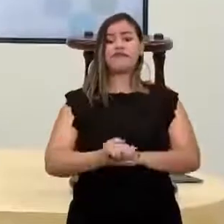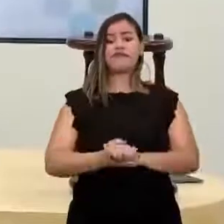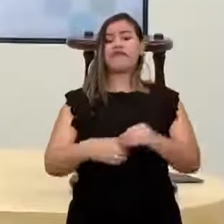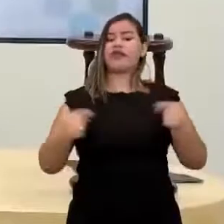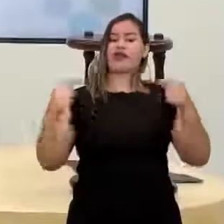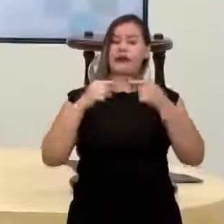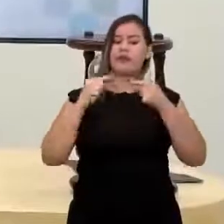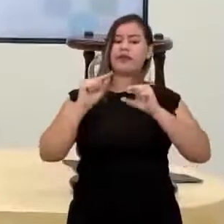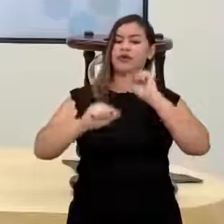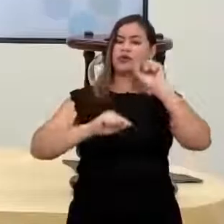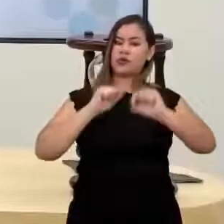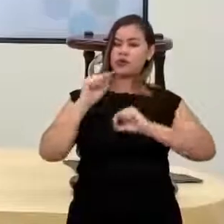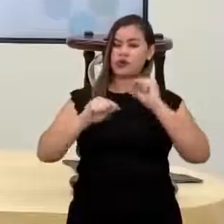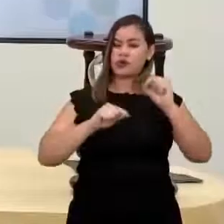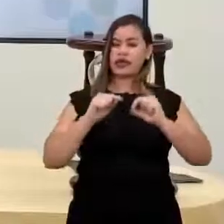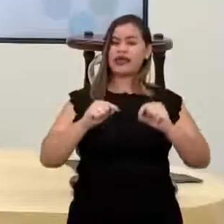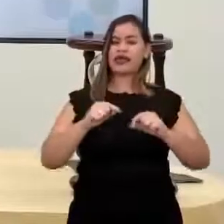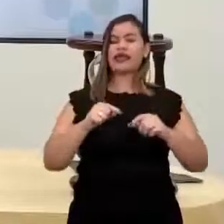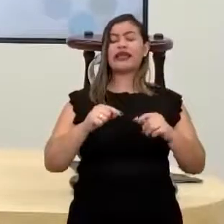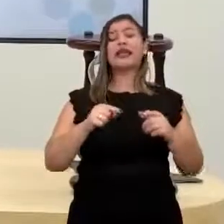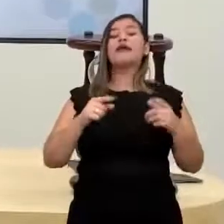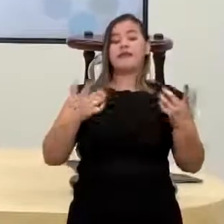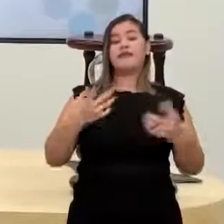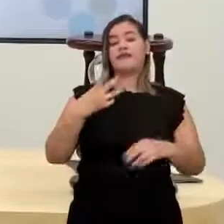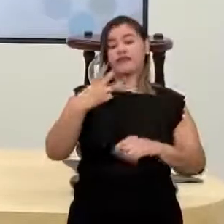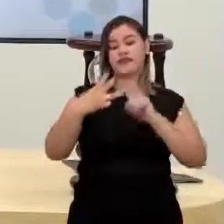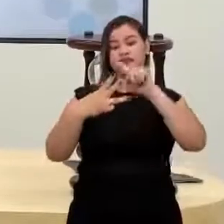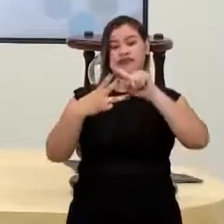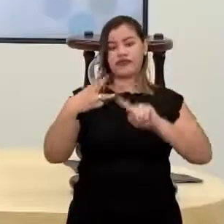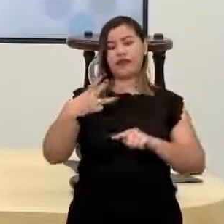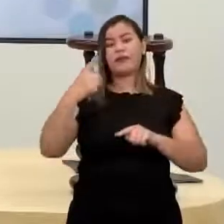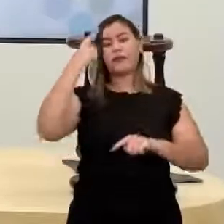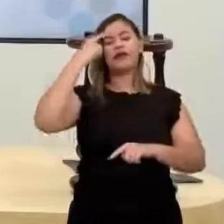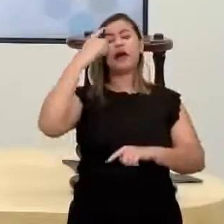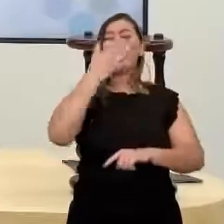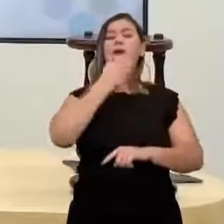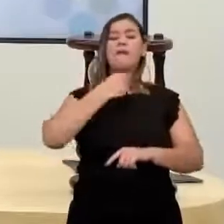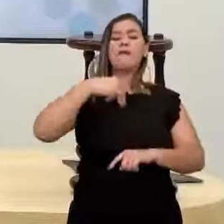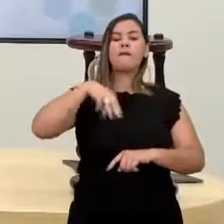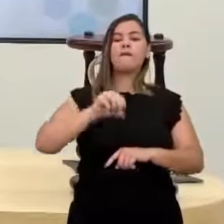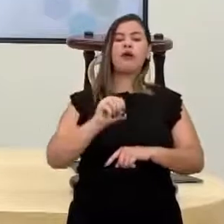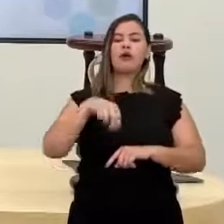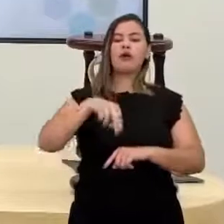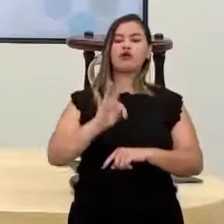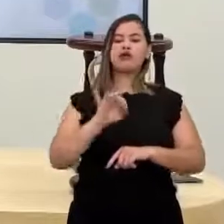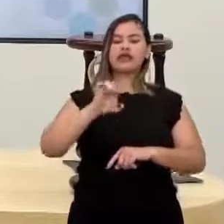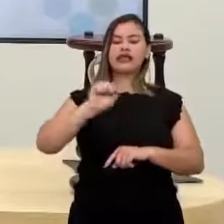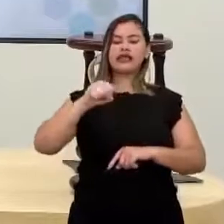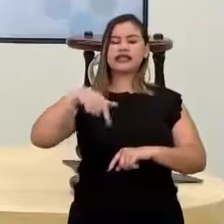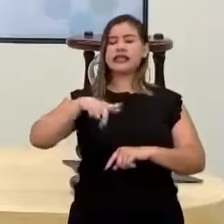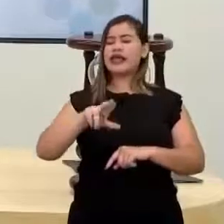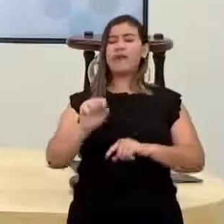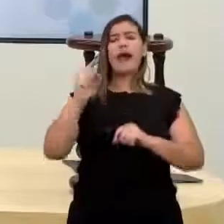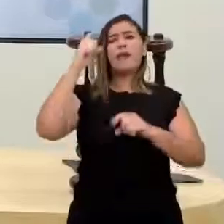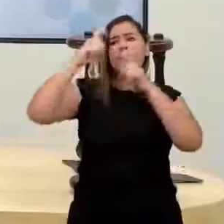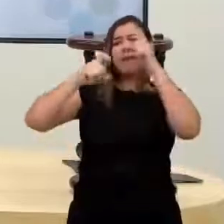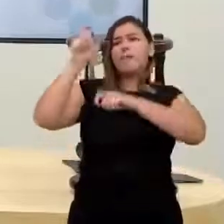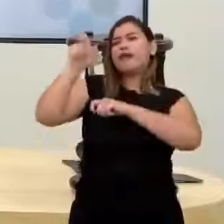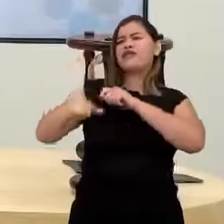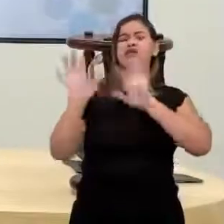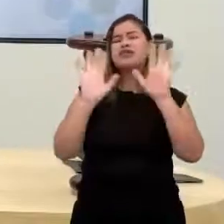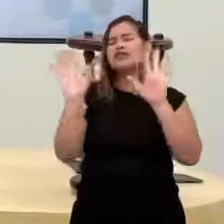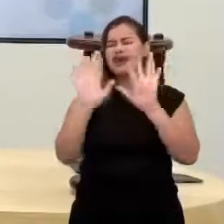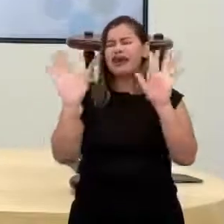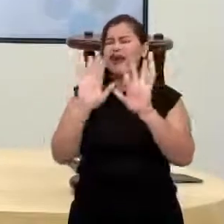sistema de governo, uma tripartição. Foi pensado por Montesquieu. Sexto ano, não precisa se preocupar quem é Montesquieu, porque vocês